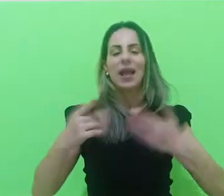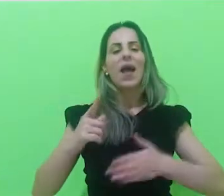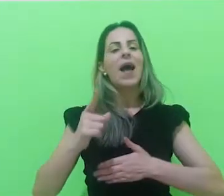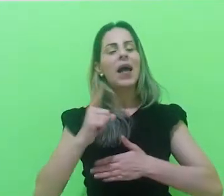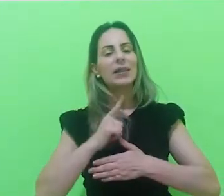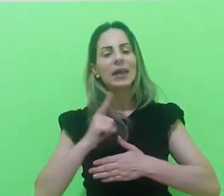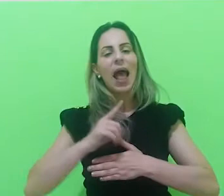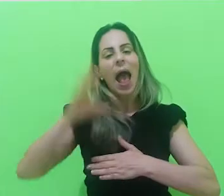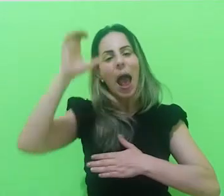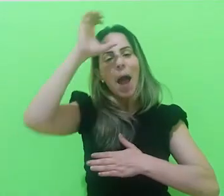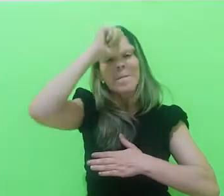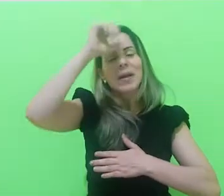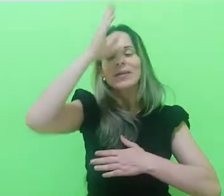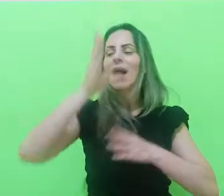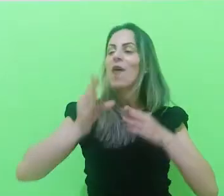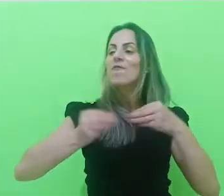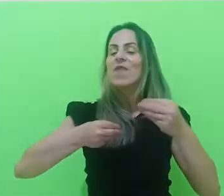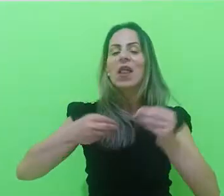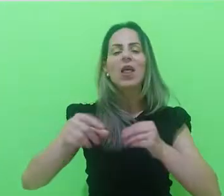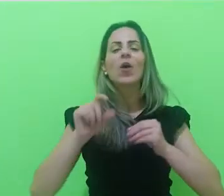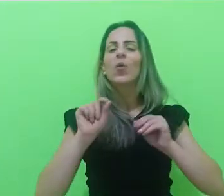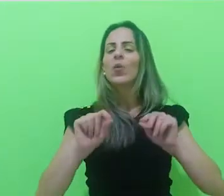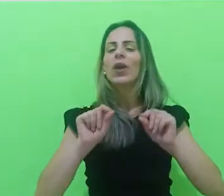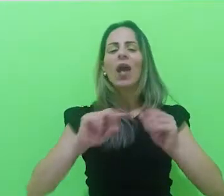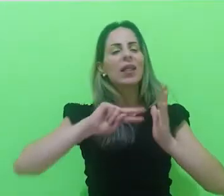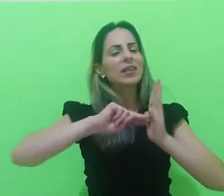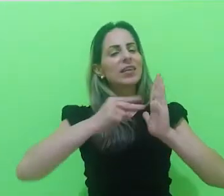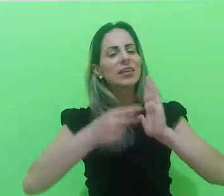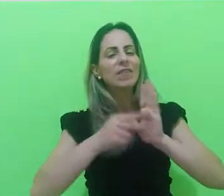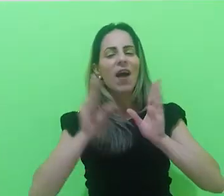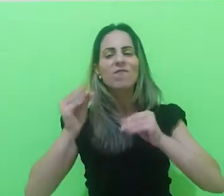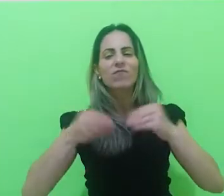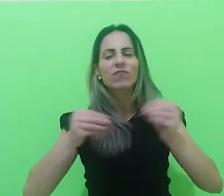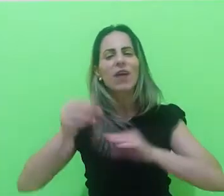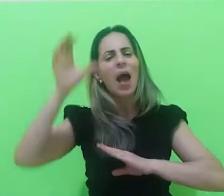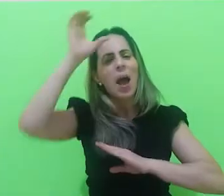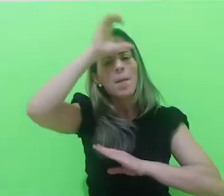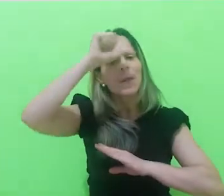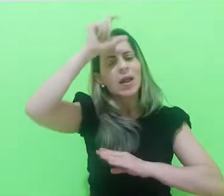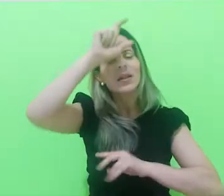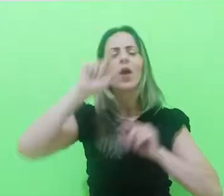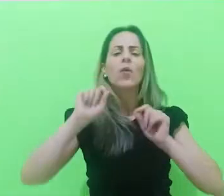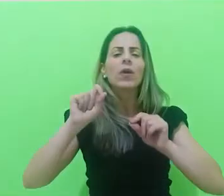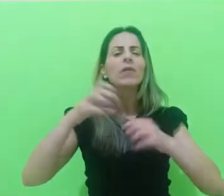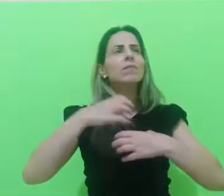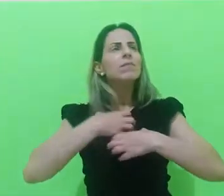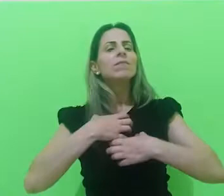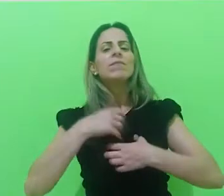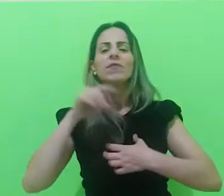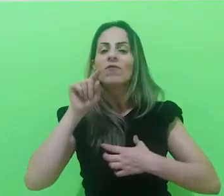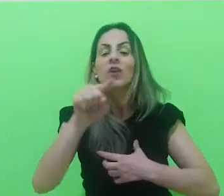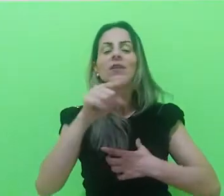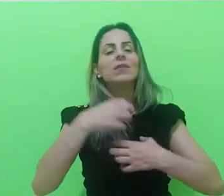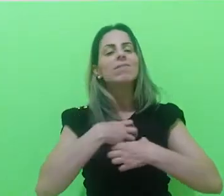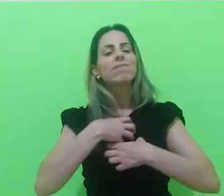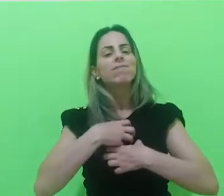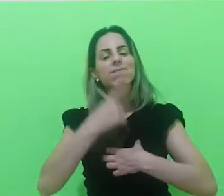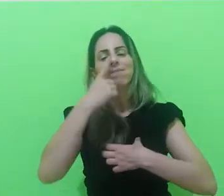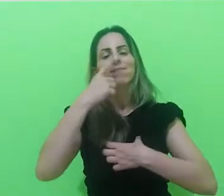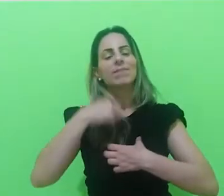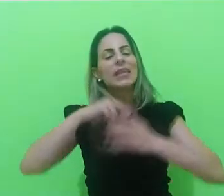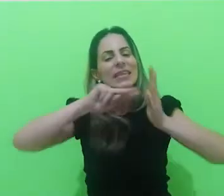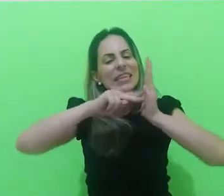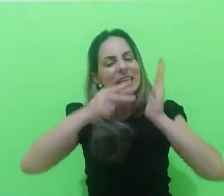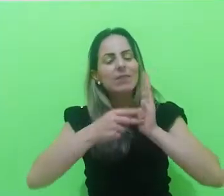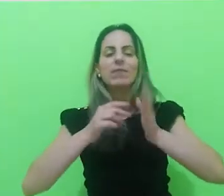uma aprendizagem flexível. O que quer dizer isso, aprendizagem flexível? Algo que faça sentido para você. Então,